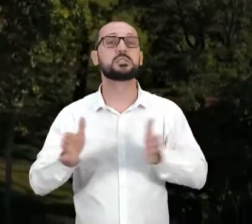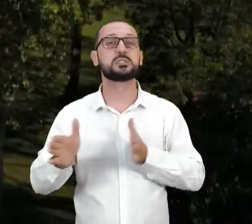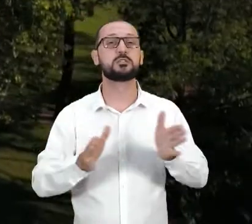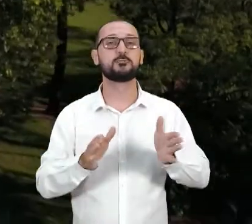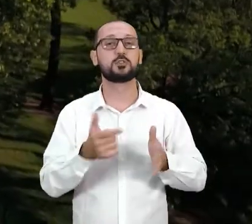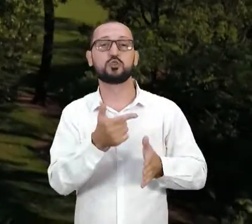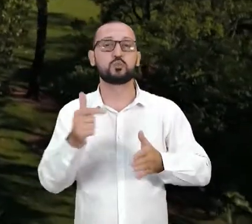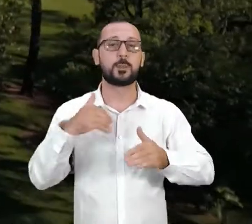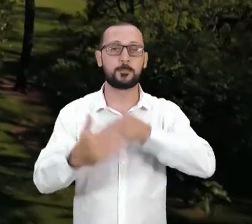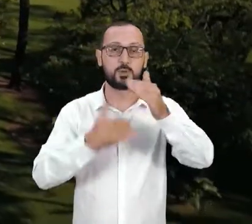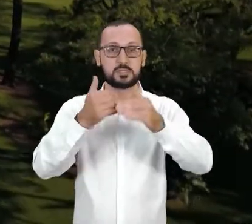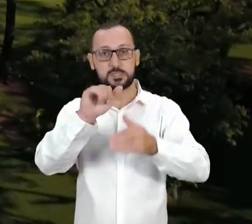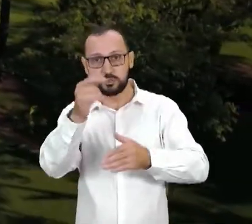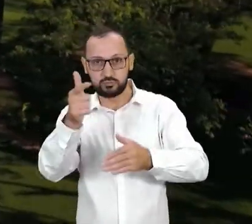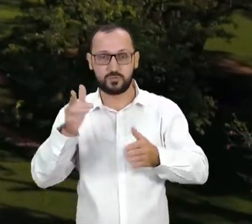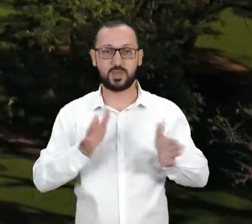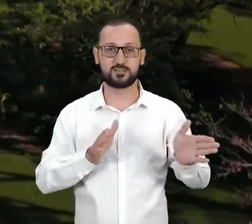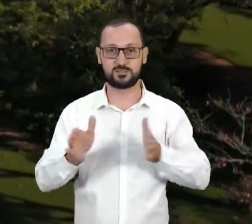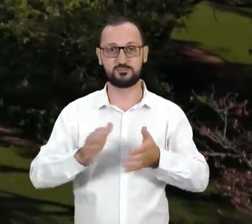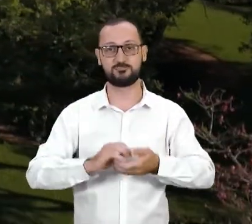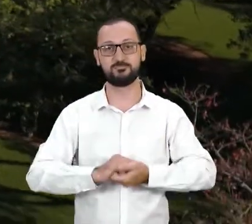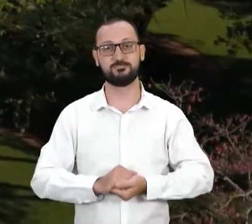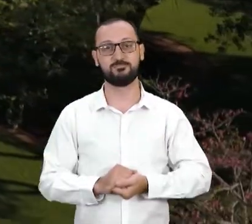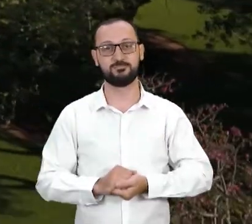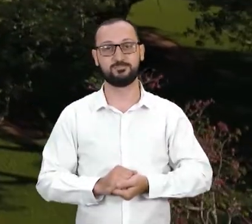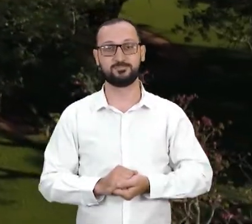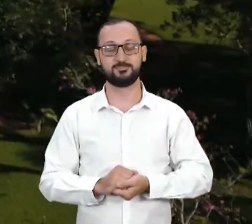mostrando que não tem progresso sem acesso.